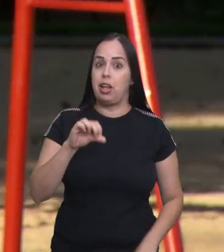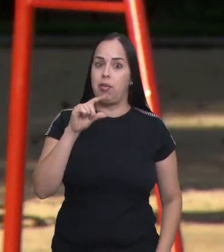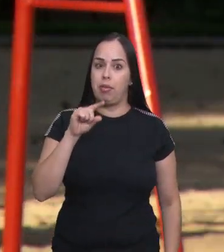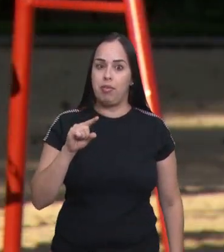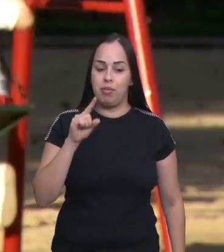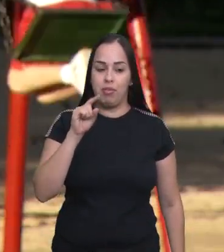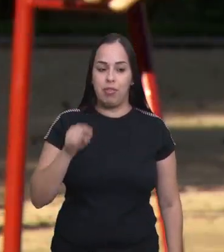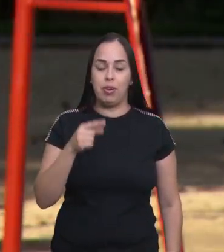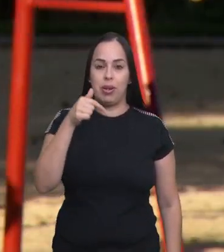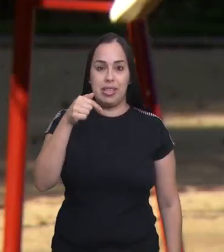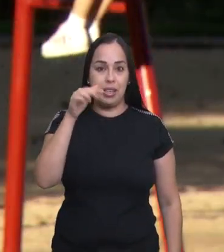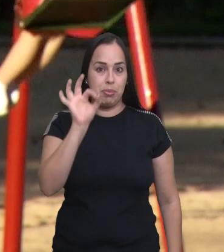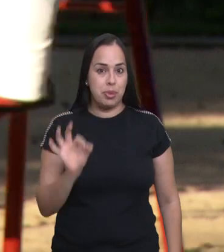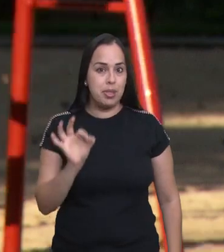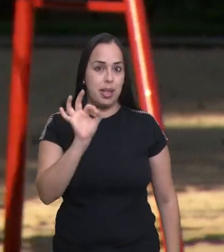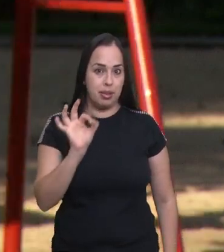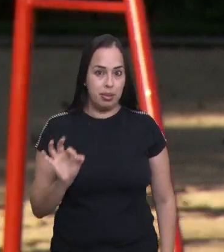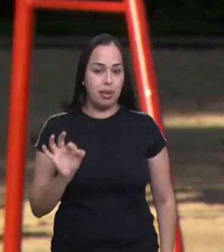representa